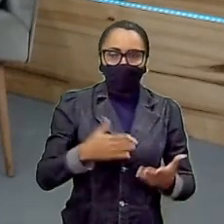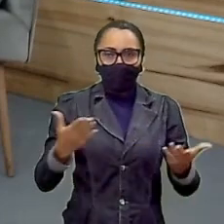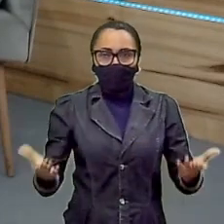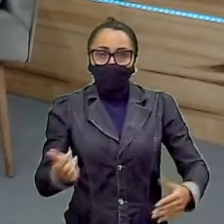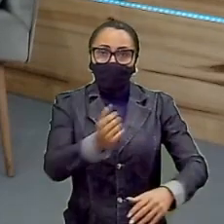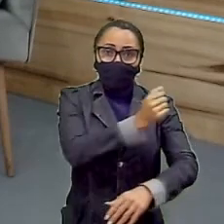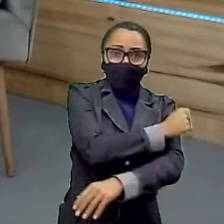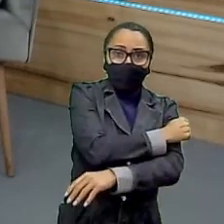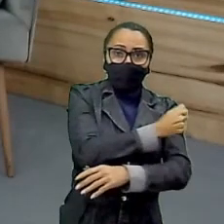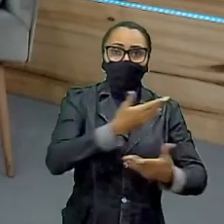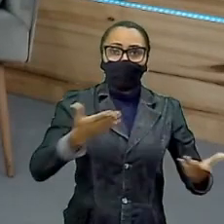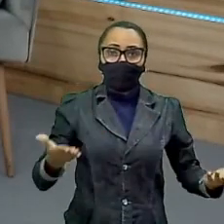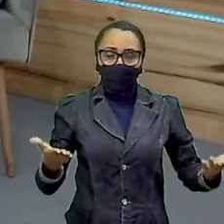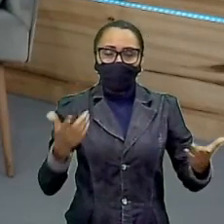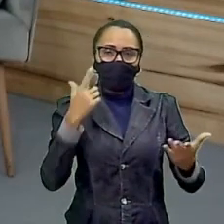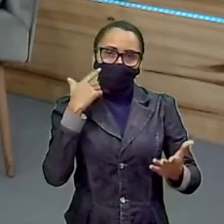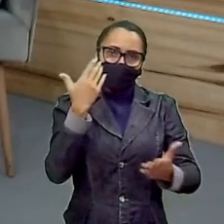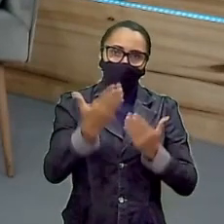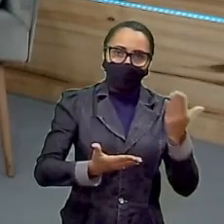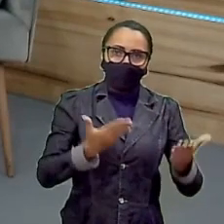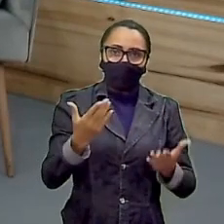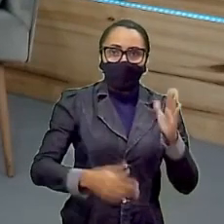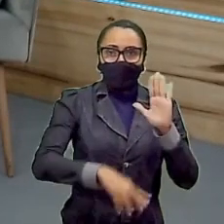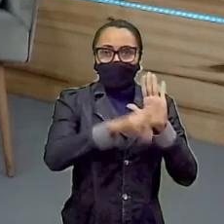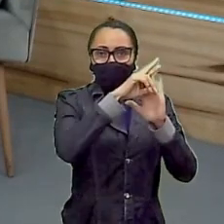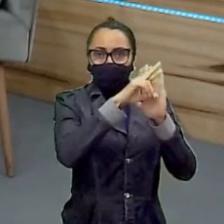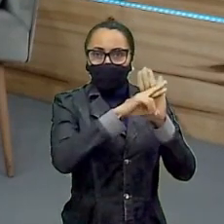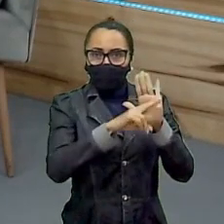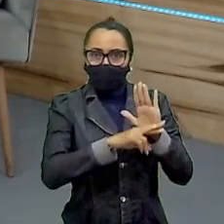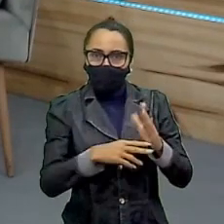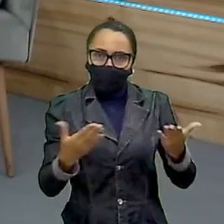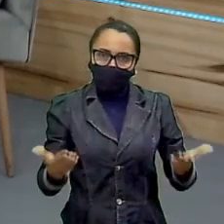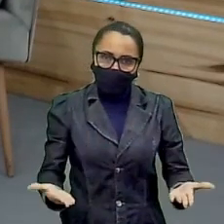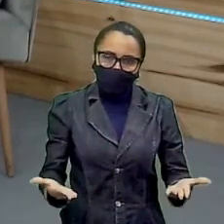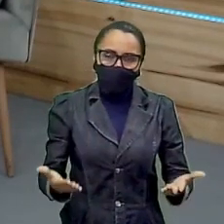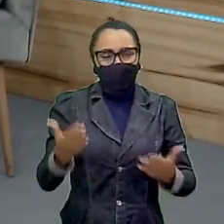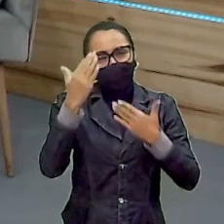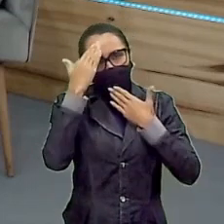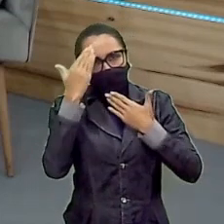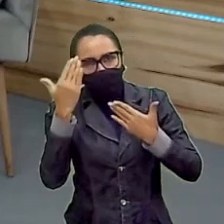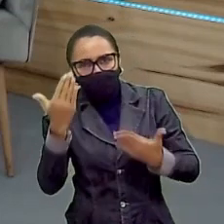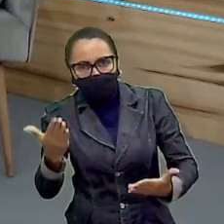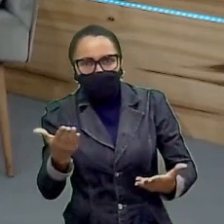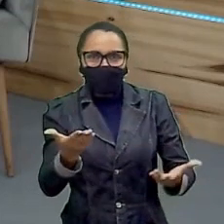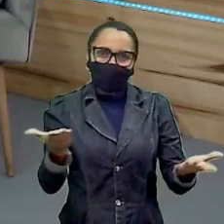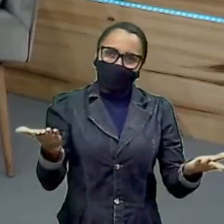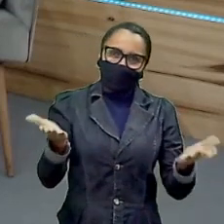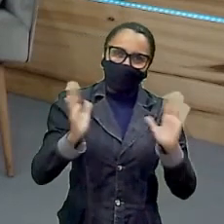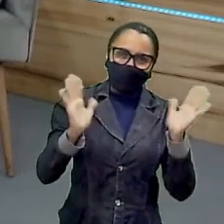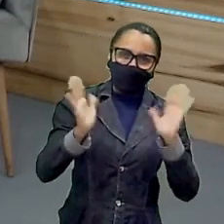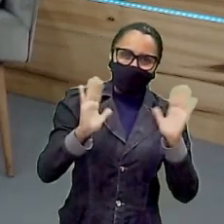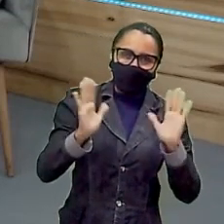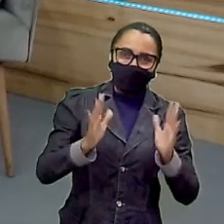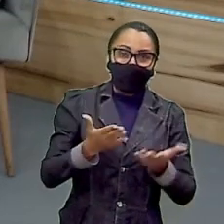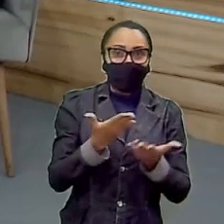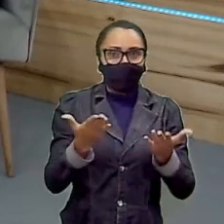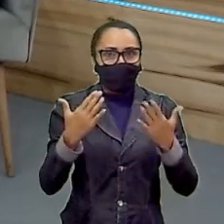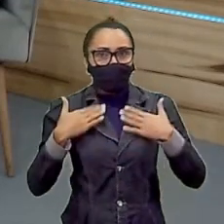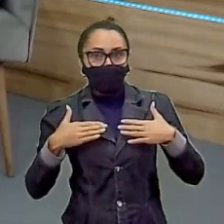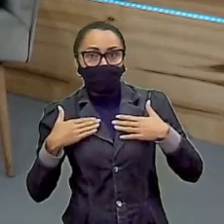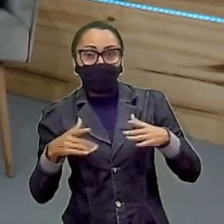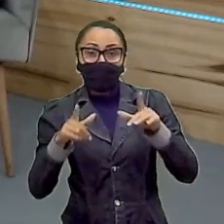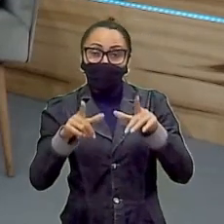aí as atualizações das normas regulamentadoras. Obrigada. Tchau, tchau. Mas calma aí,